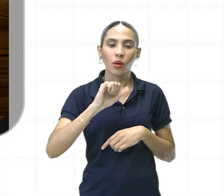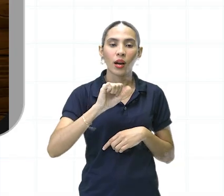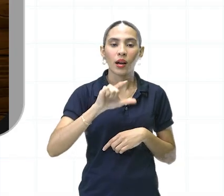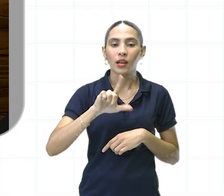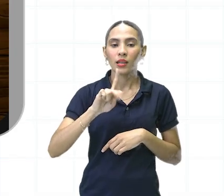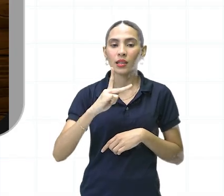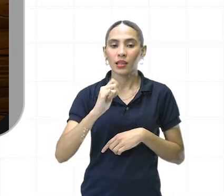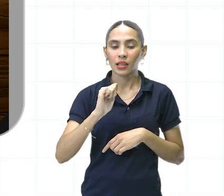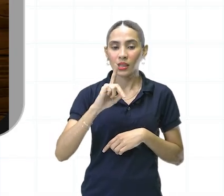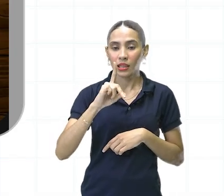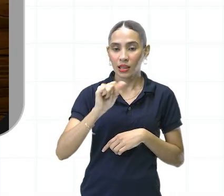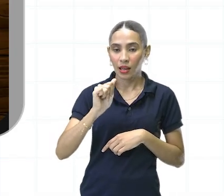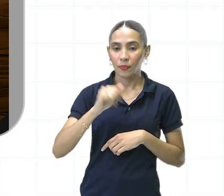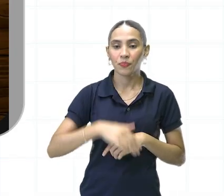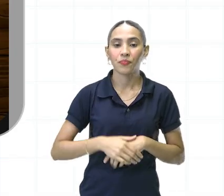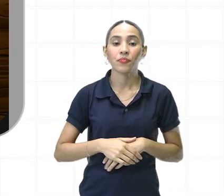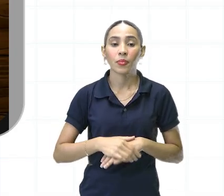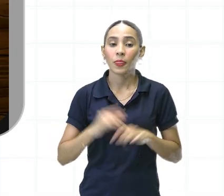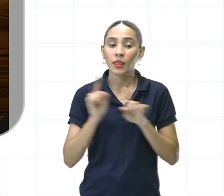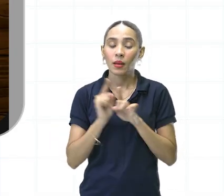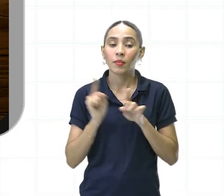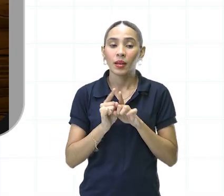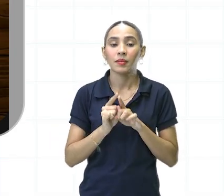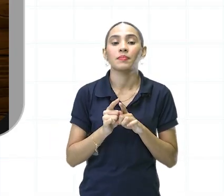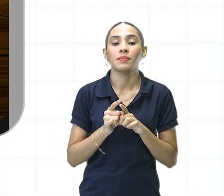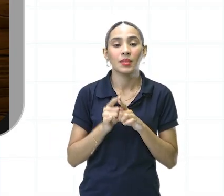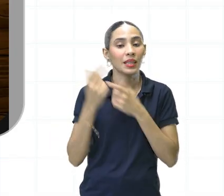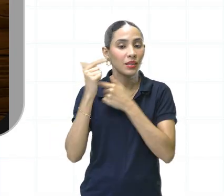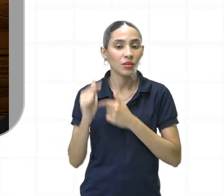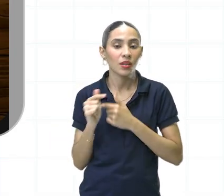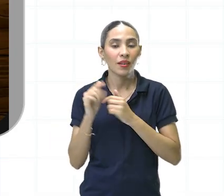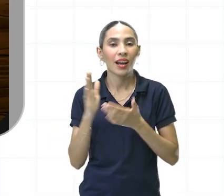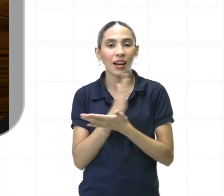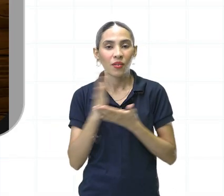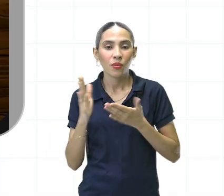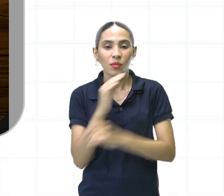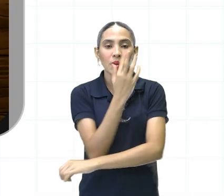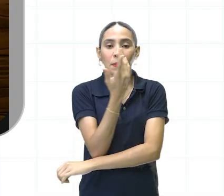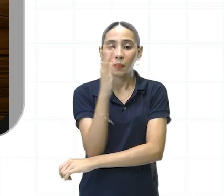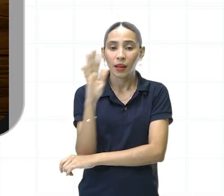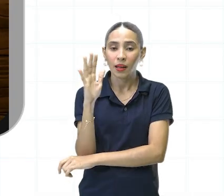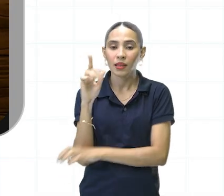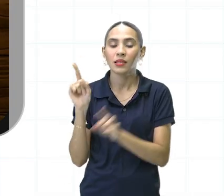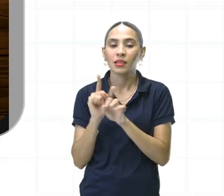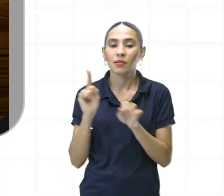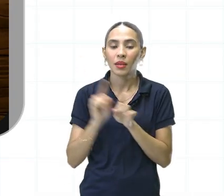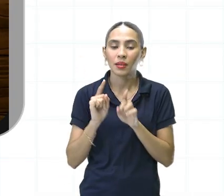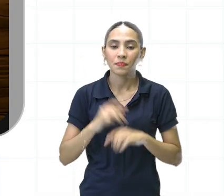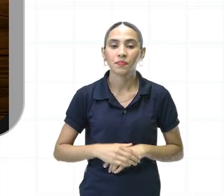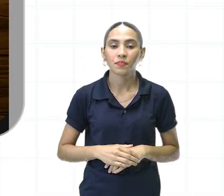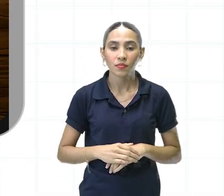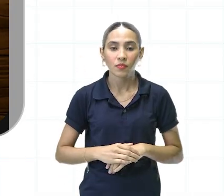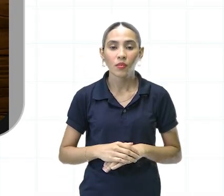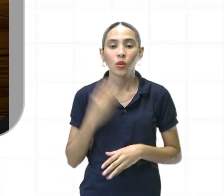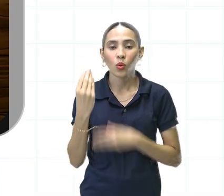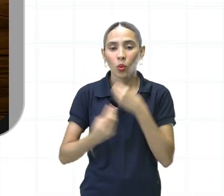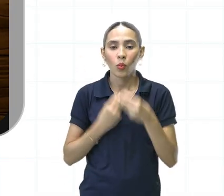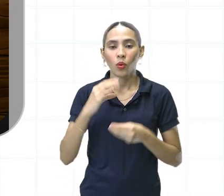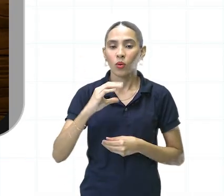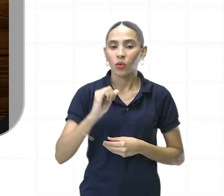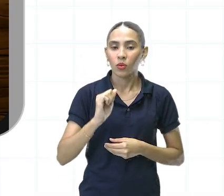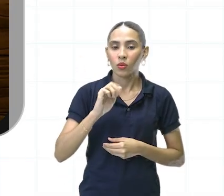coalhada. Tá? Como alternativa tradicional, às vezes são usadas plantas como cardo,